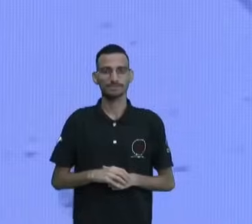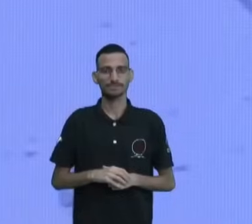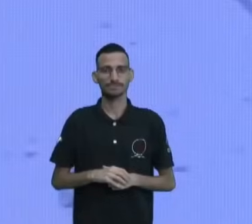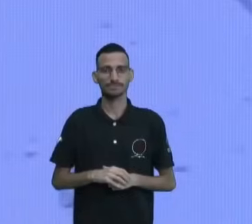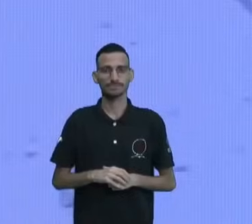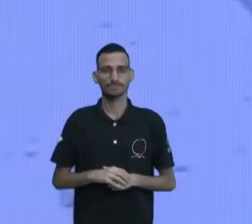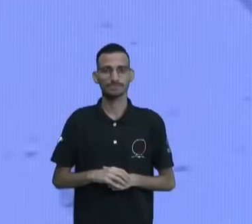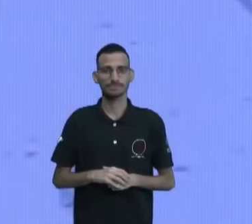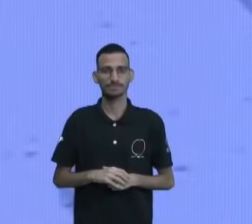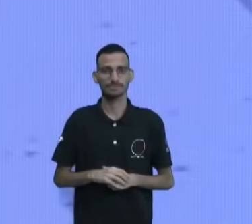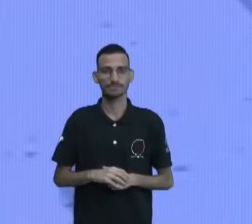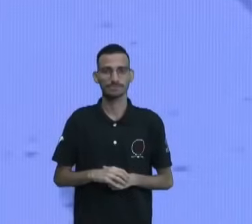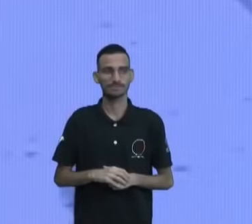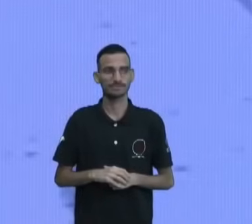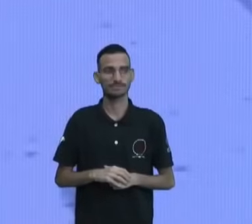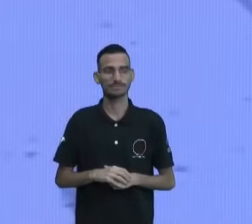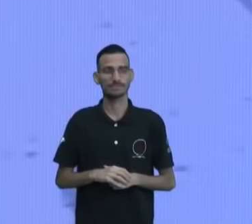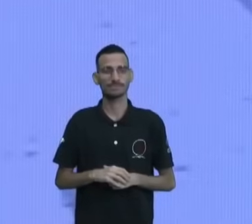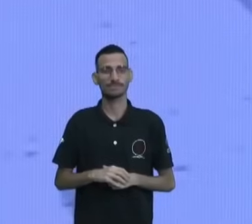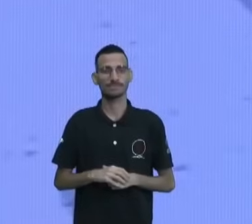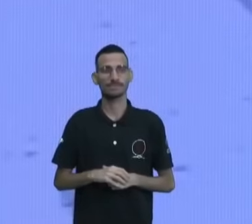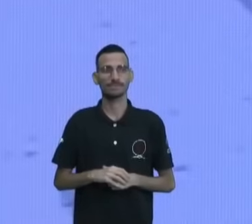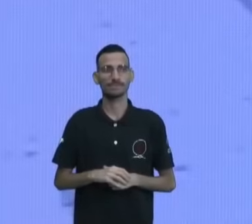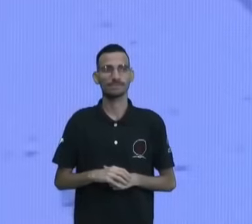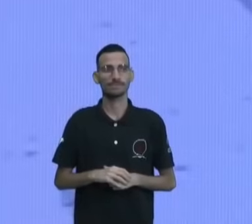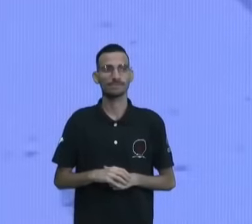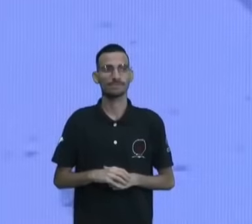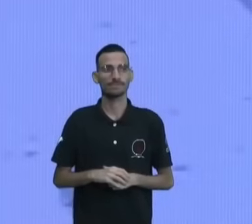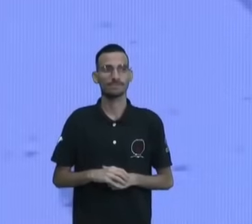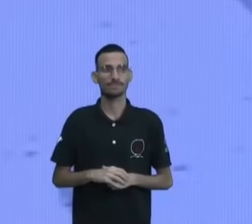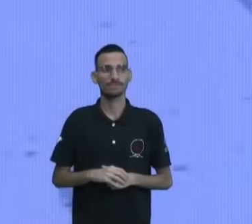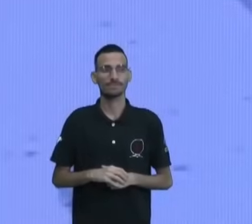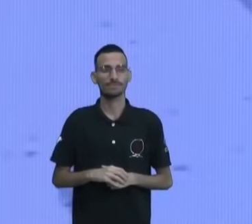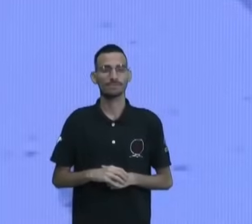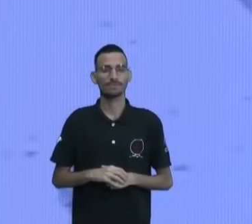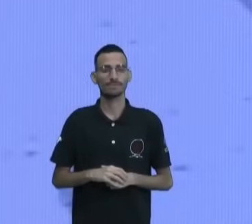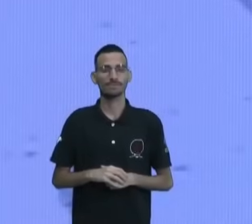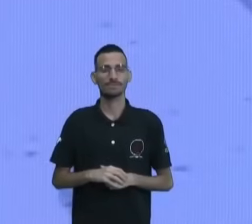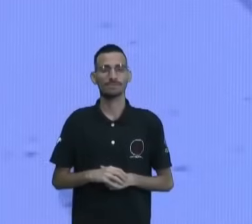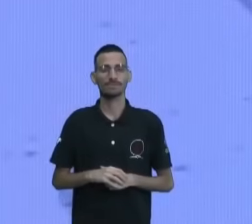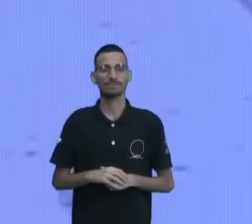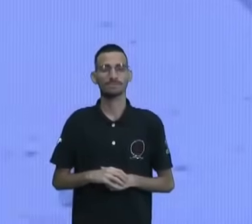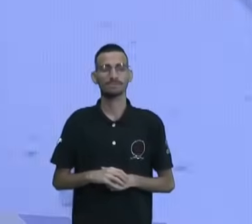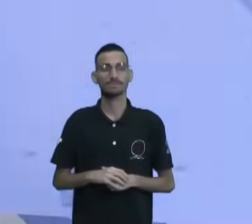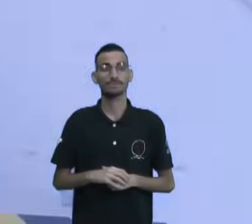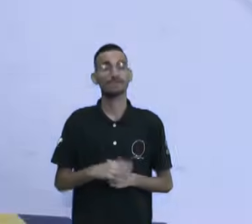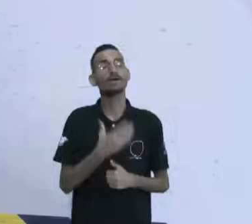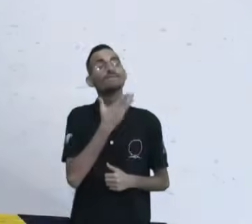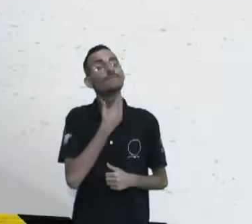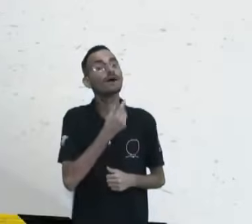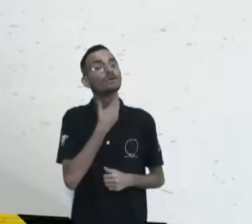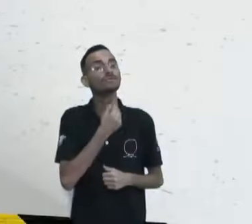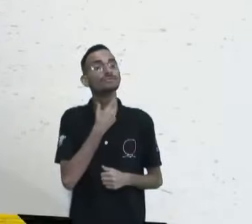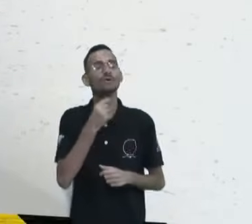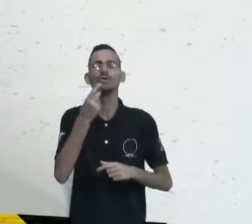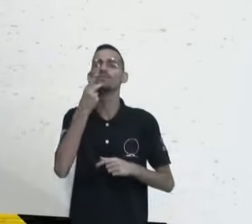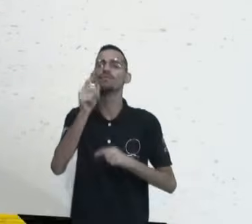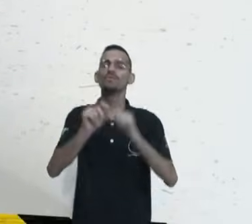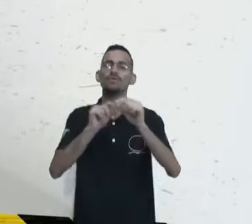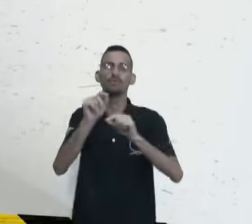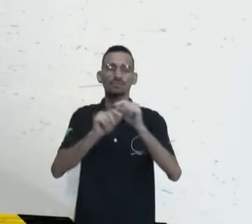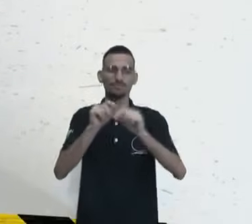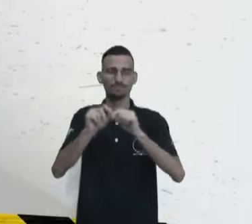favor agora vamos ver o que os falsificadores da palavra estão ensinando a coisa tá